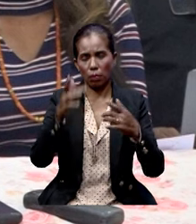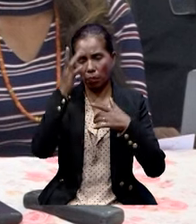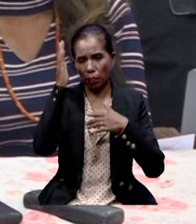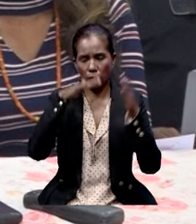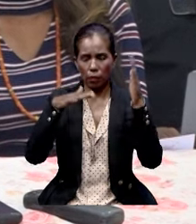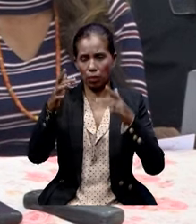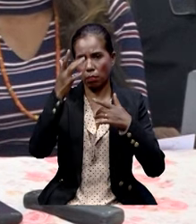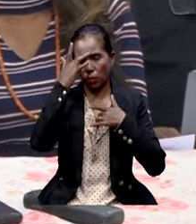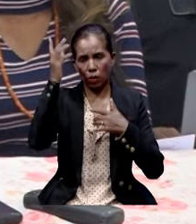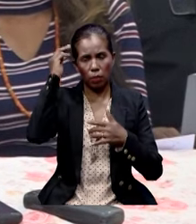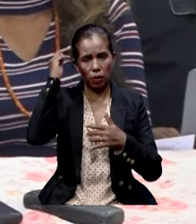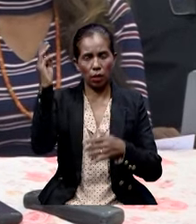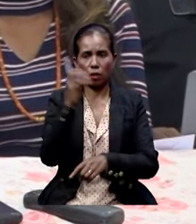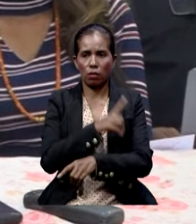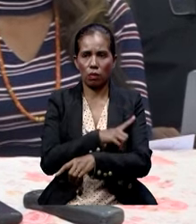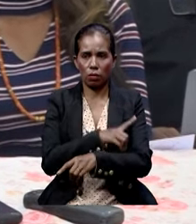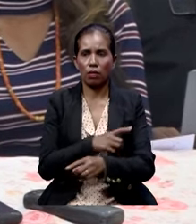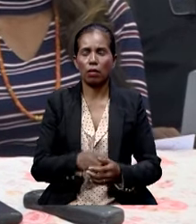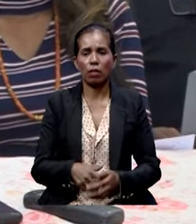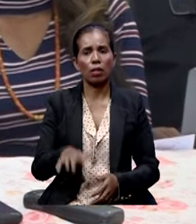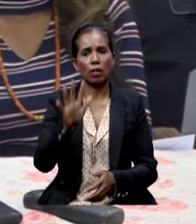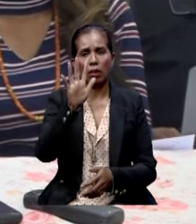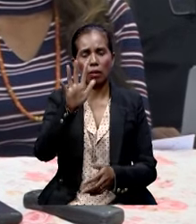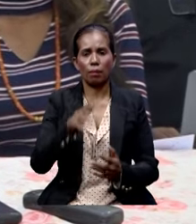nia paradero kada lorong. Lima,